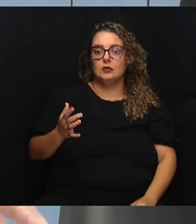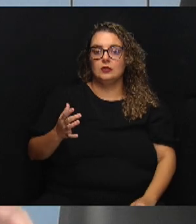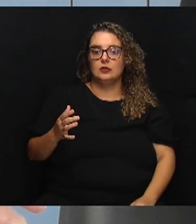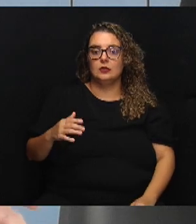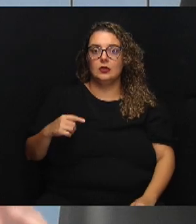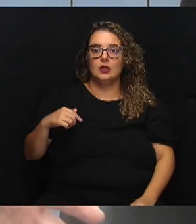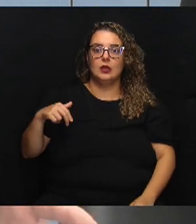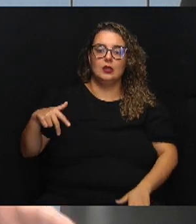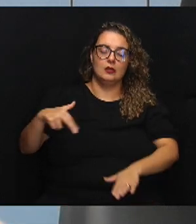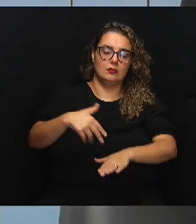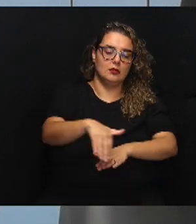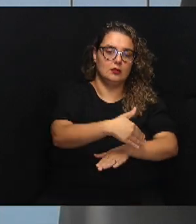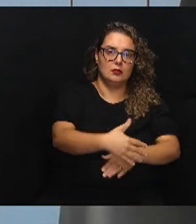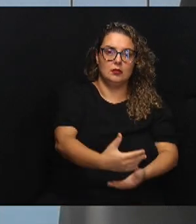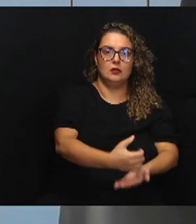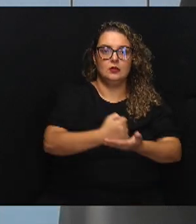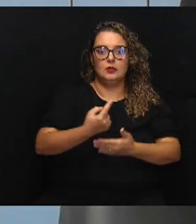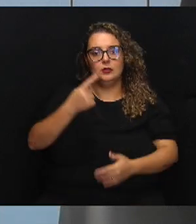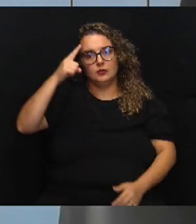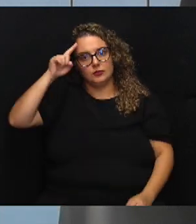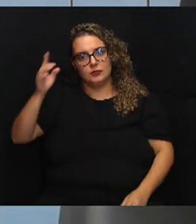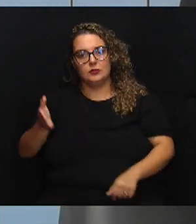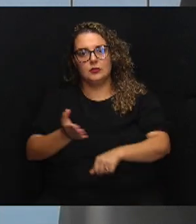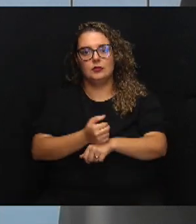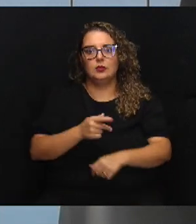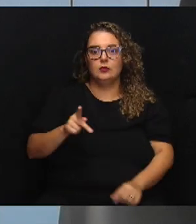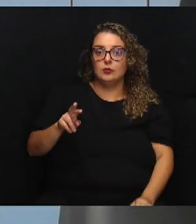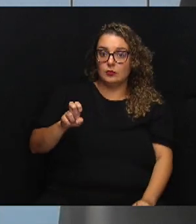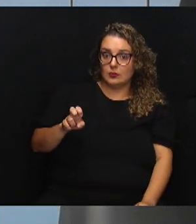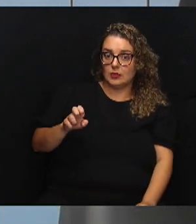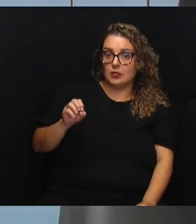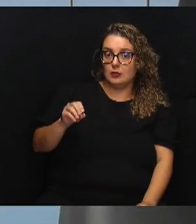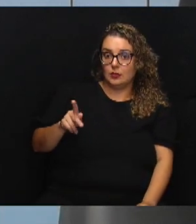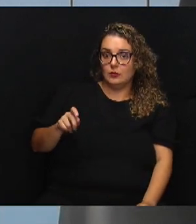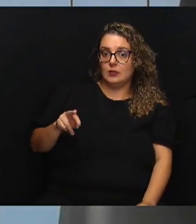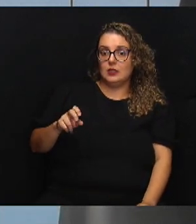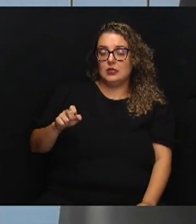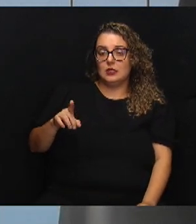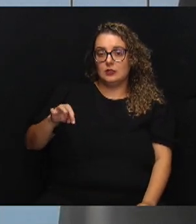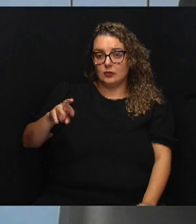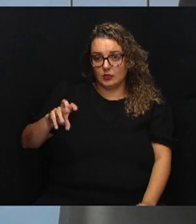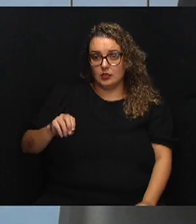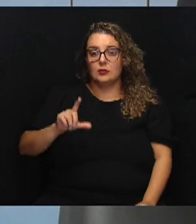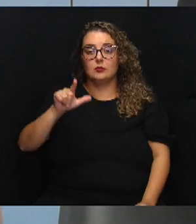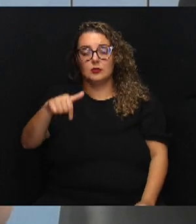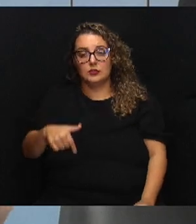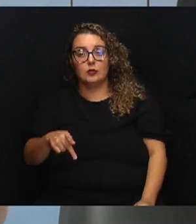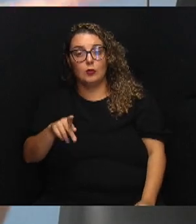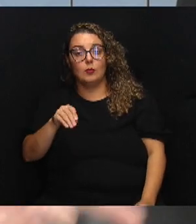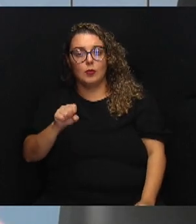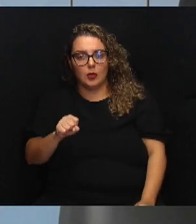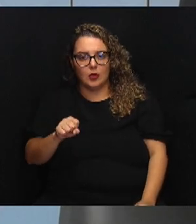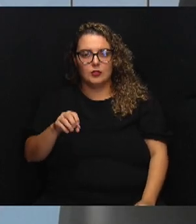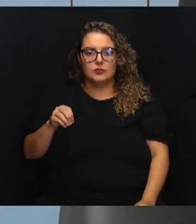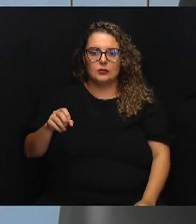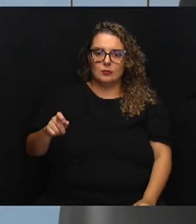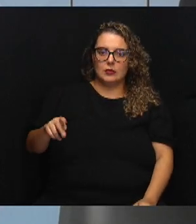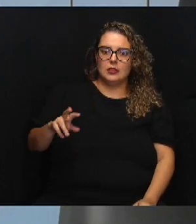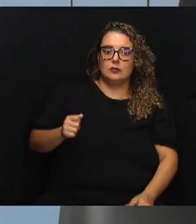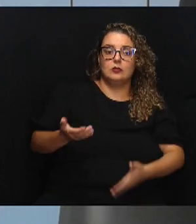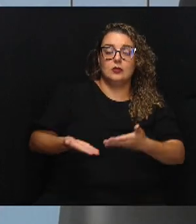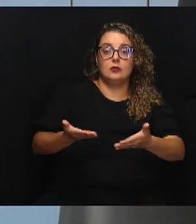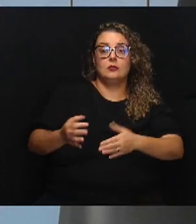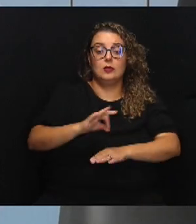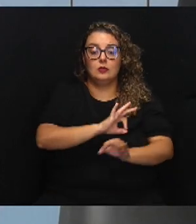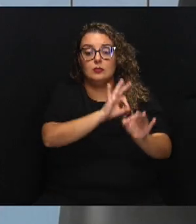aquele cachorro antes, um dia antes. Tem que fazer o pré-operatório, depois tem que fazer o pós-operatório. Então é um cuidado muito grande, elas têm